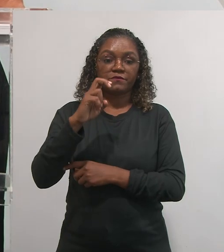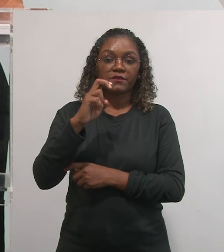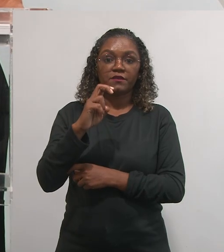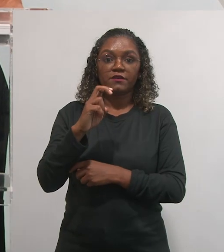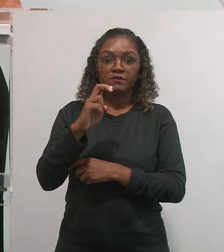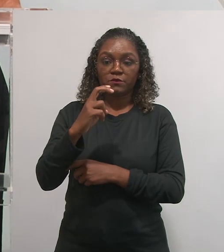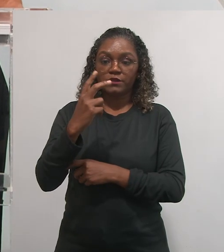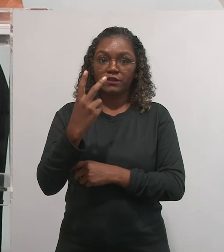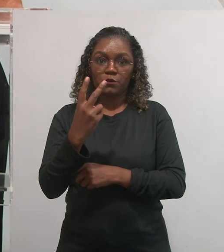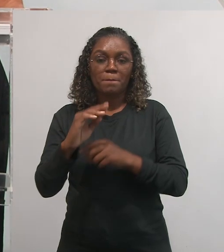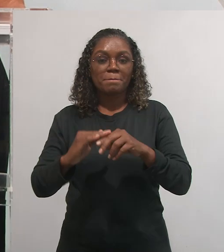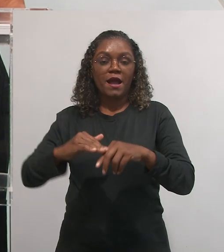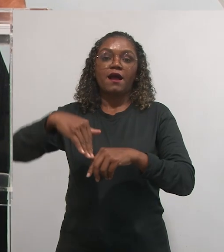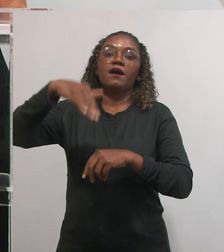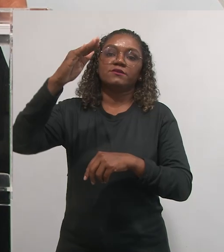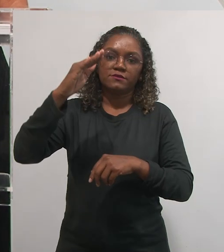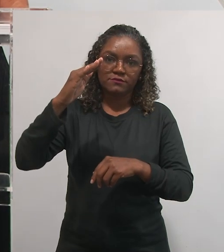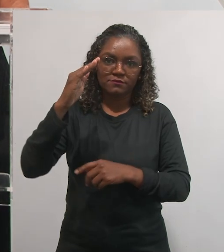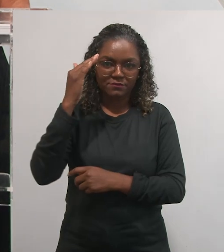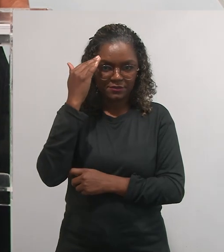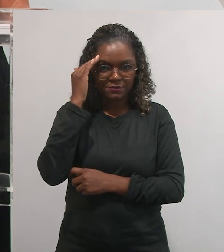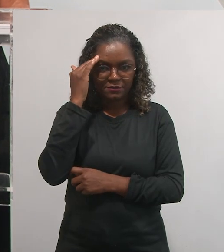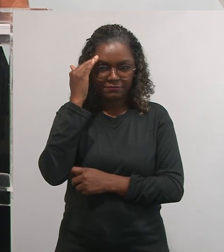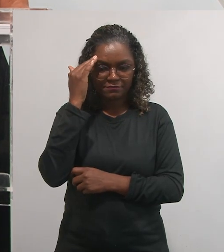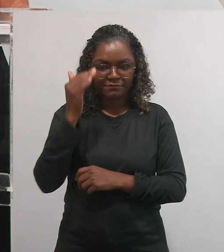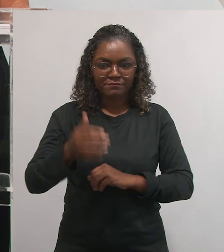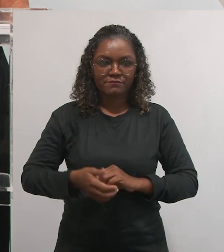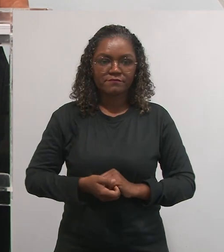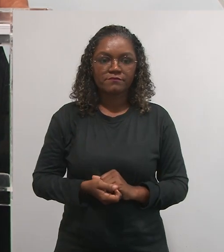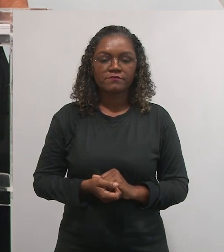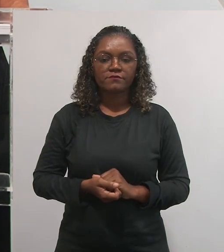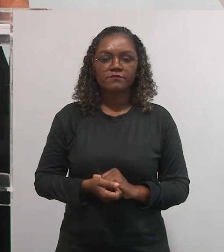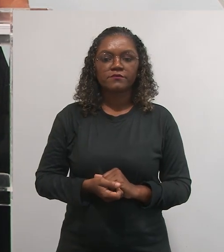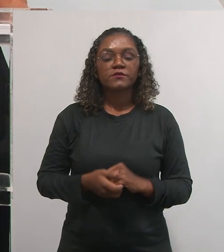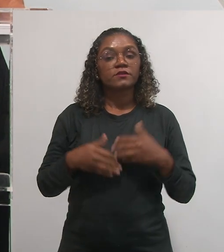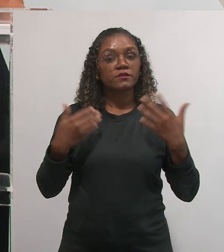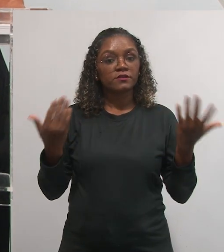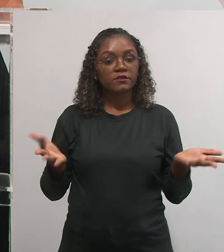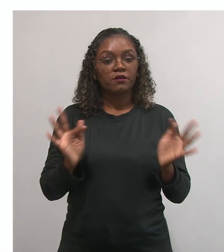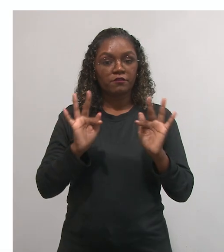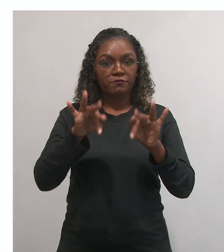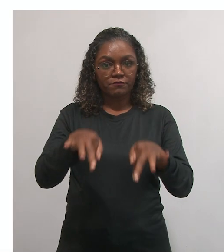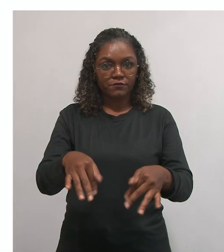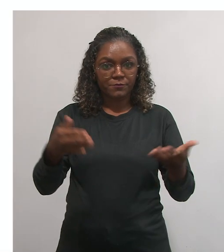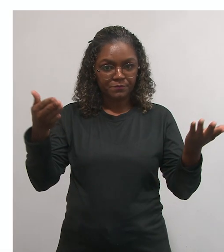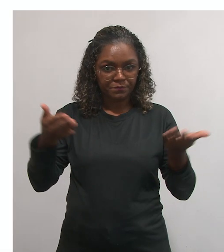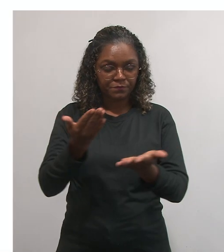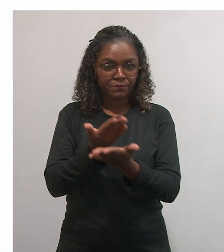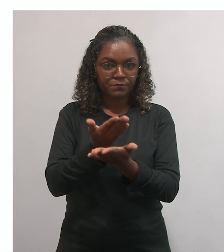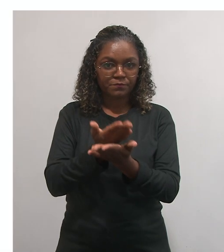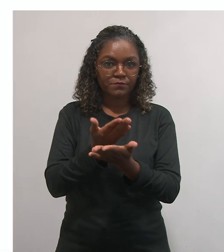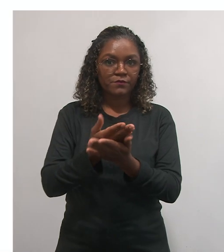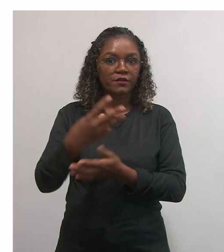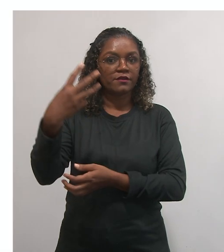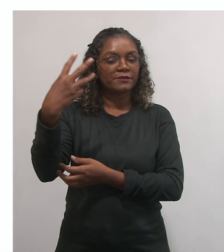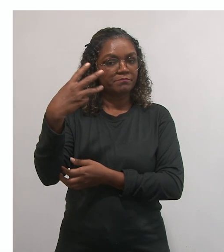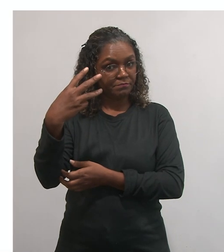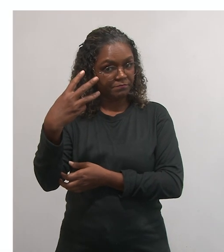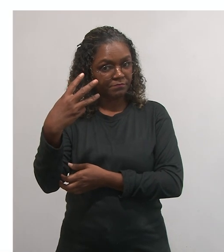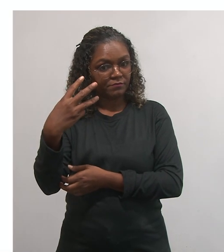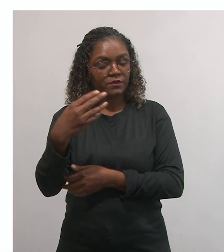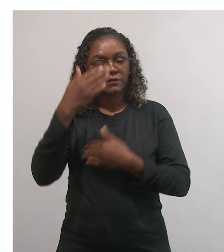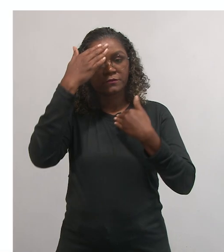ultrapassar este montante Ok bom finalizamos aqui a nossa aula de número